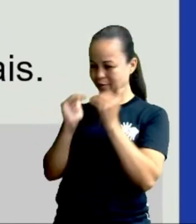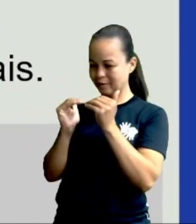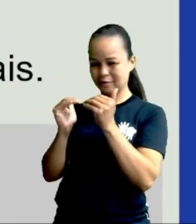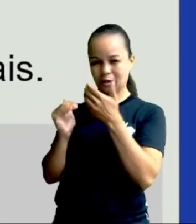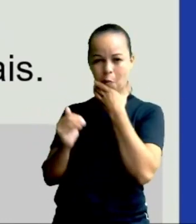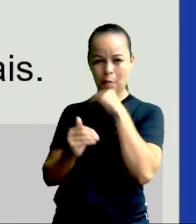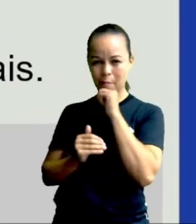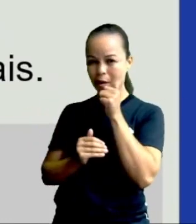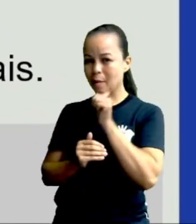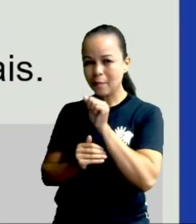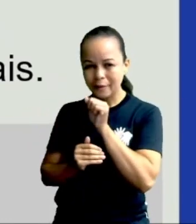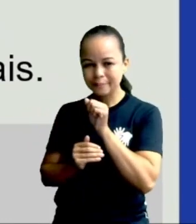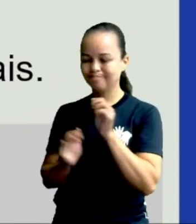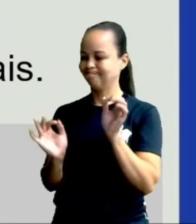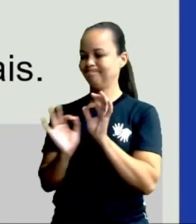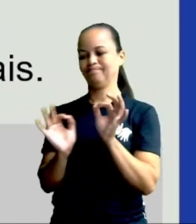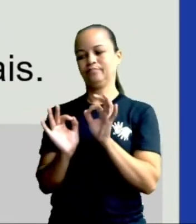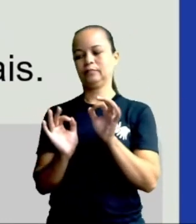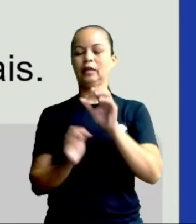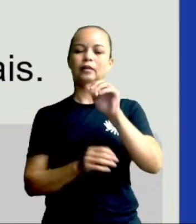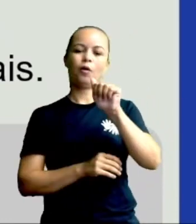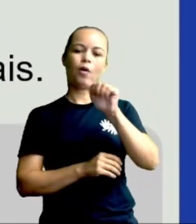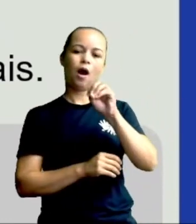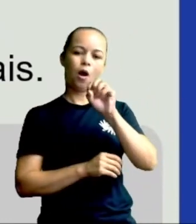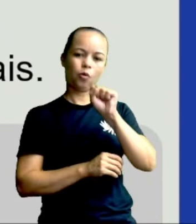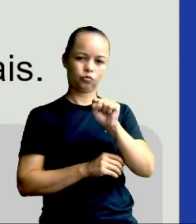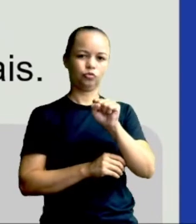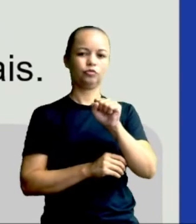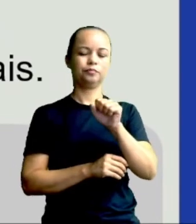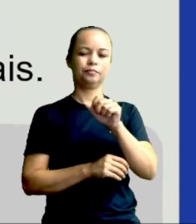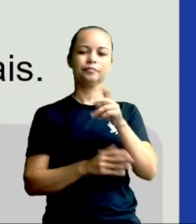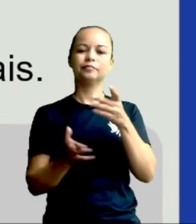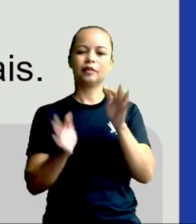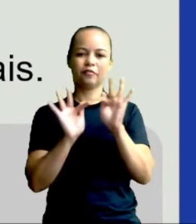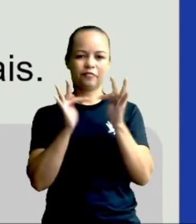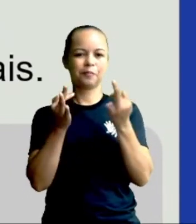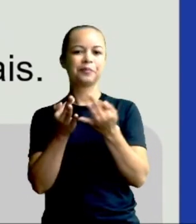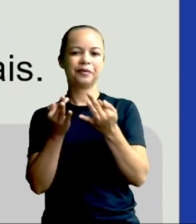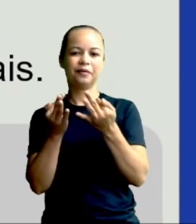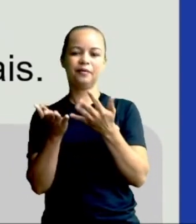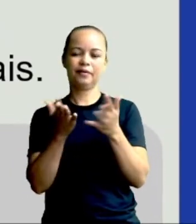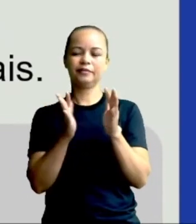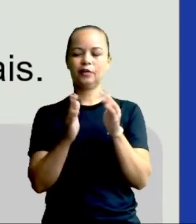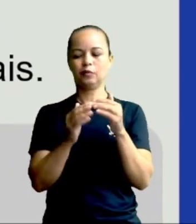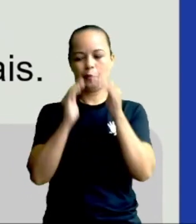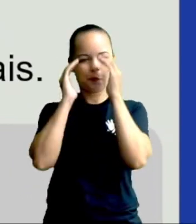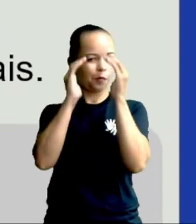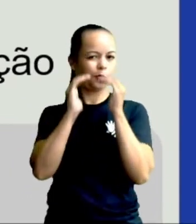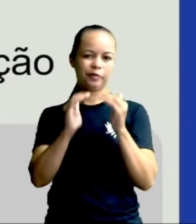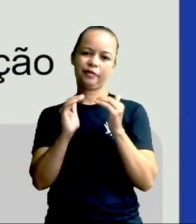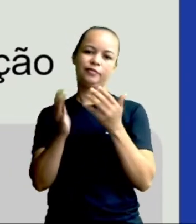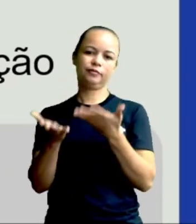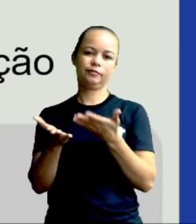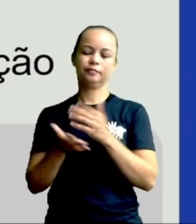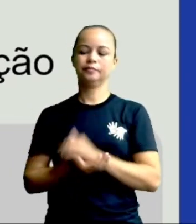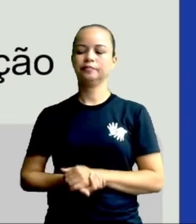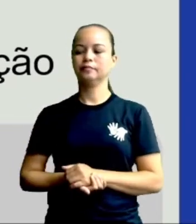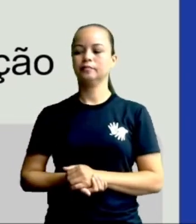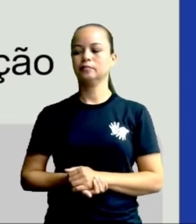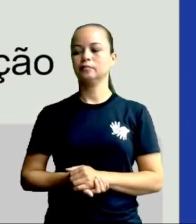percebam que sempre vai vir a preposição a ao ou aos após esses verbos